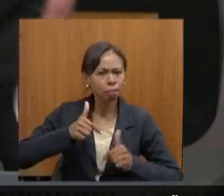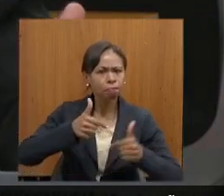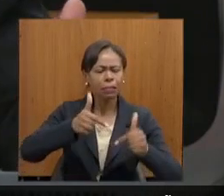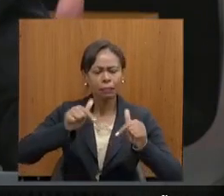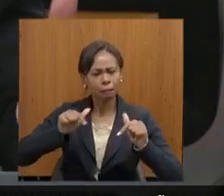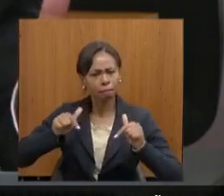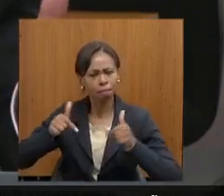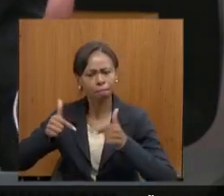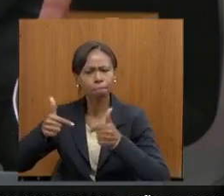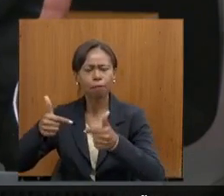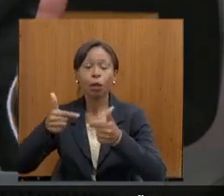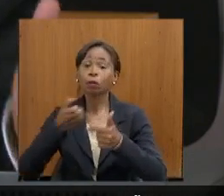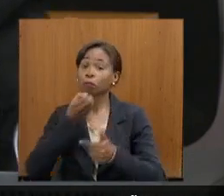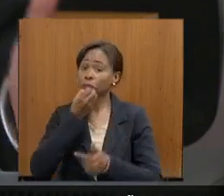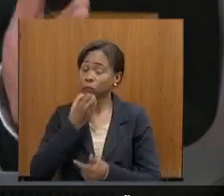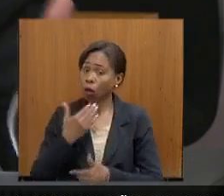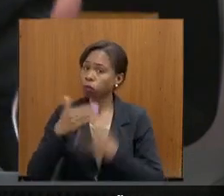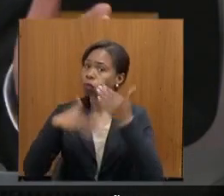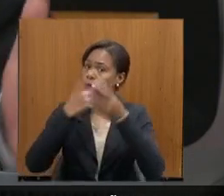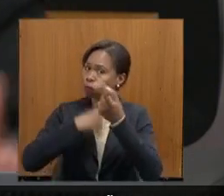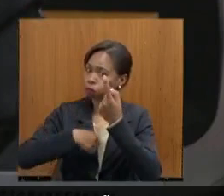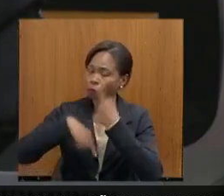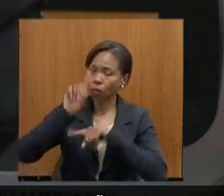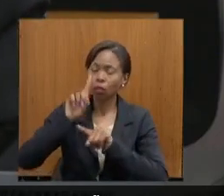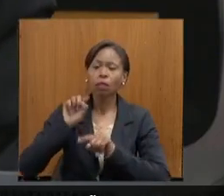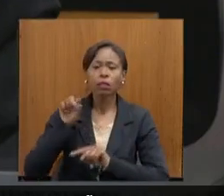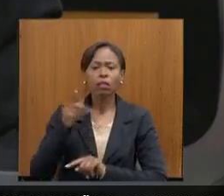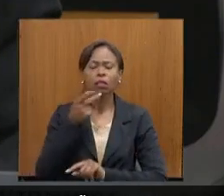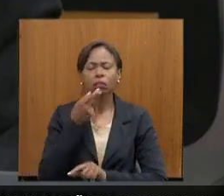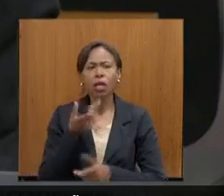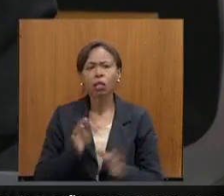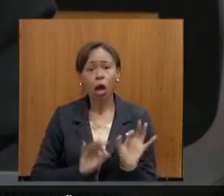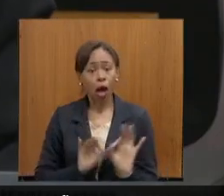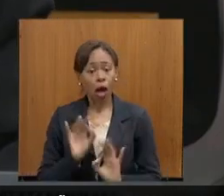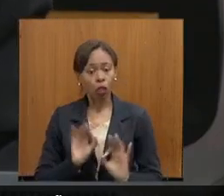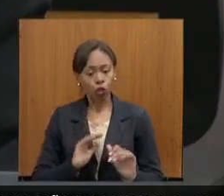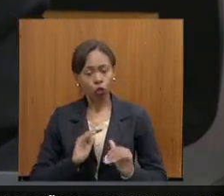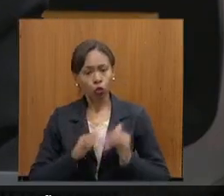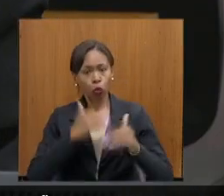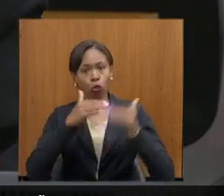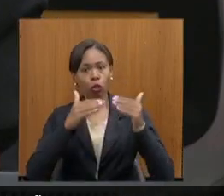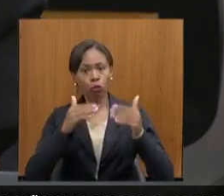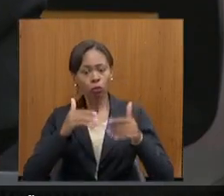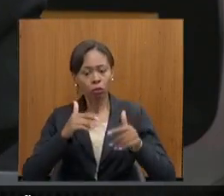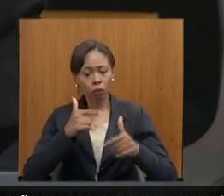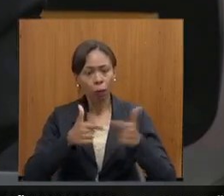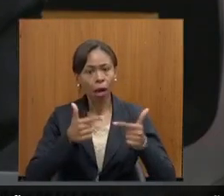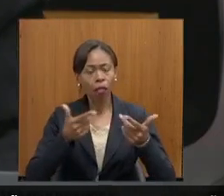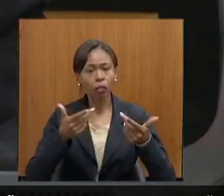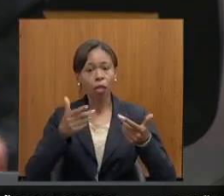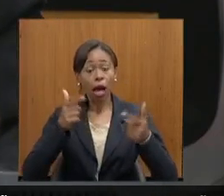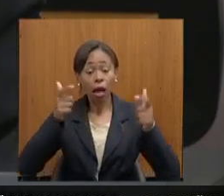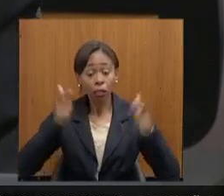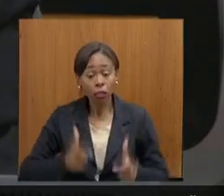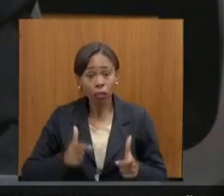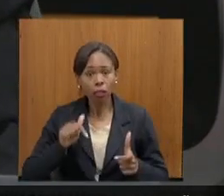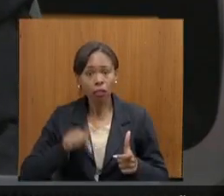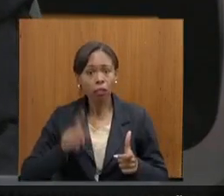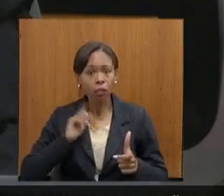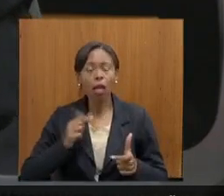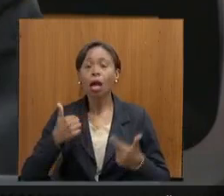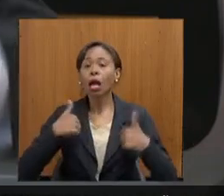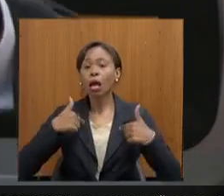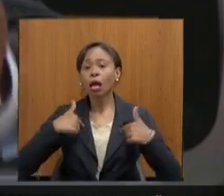o quanto vossa excelência fala dos arranjos produtivos locais eu tenho prazer imenso caríssimos senhores de ser o autor